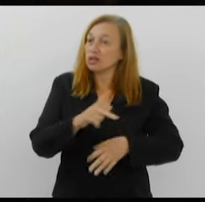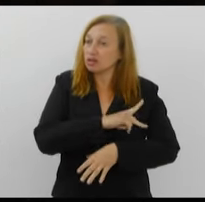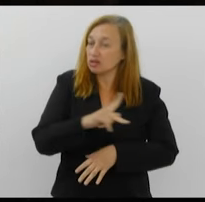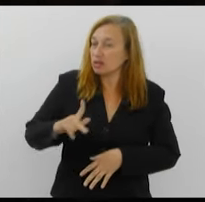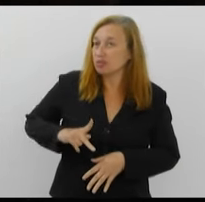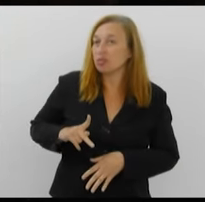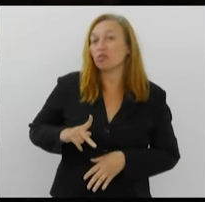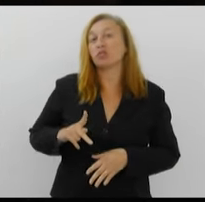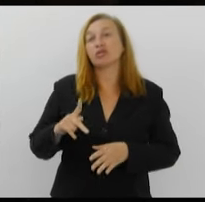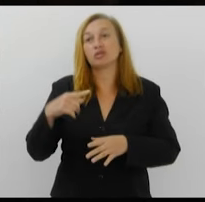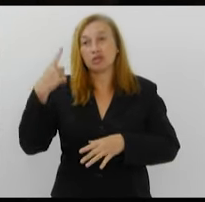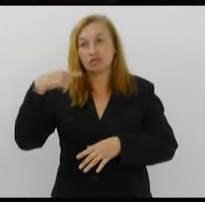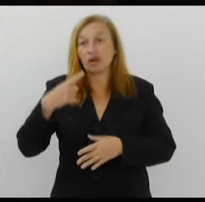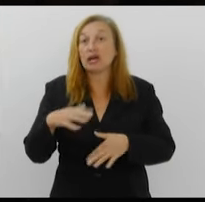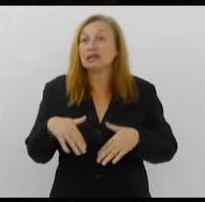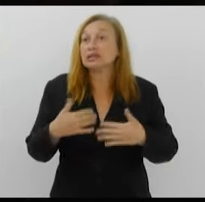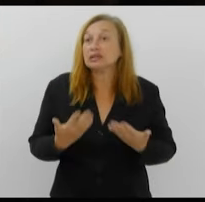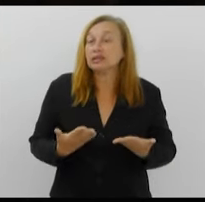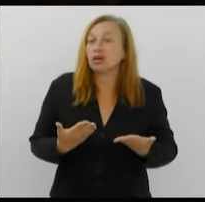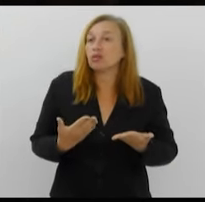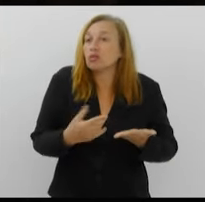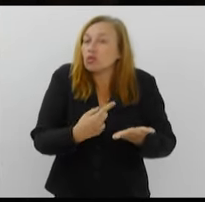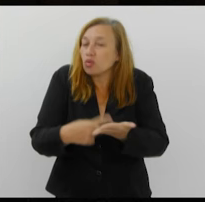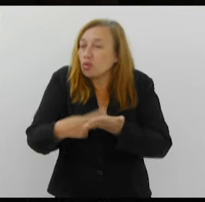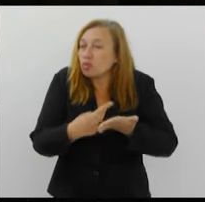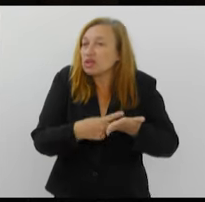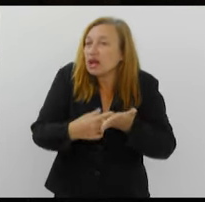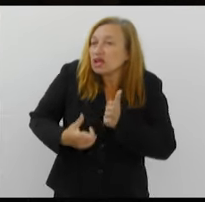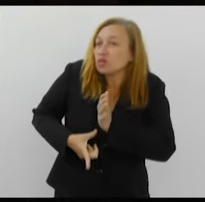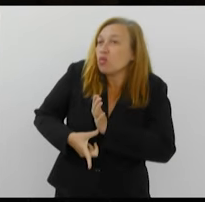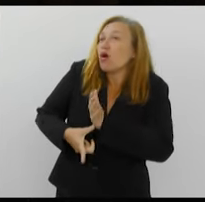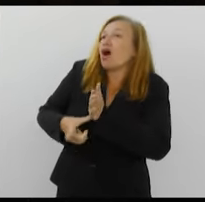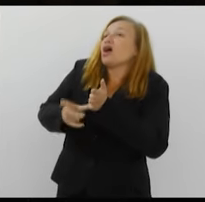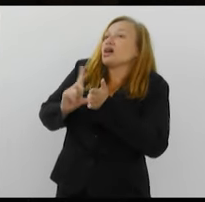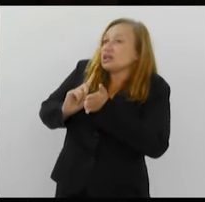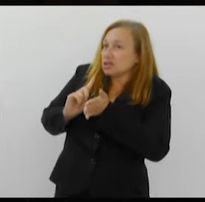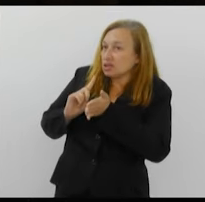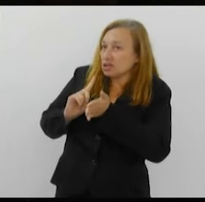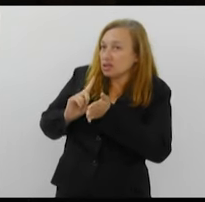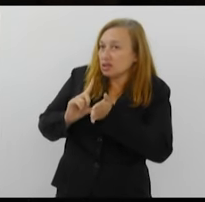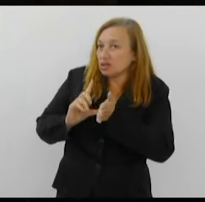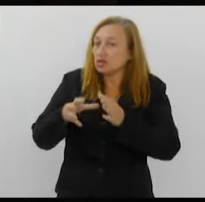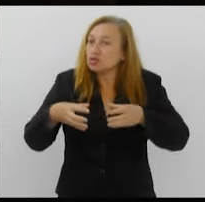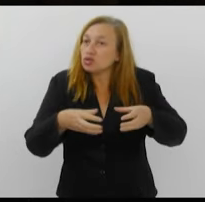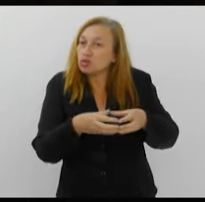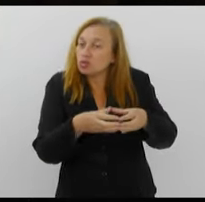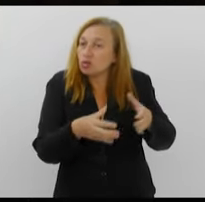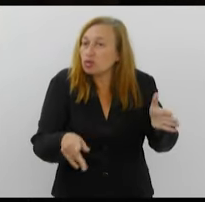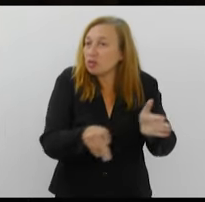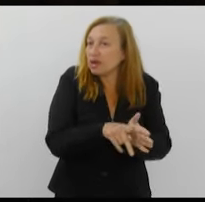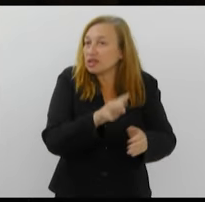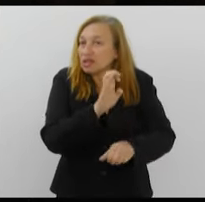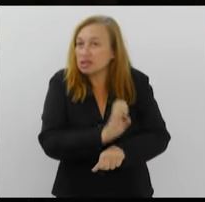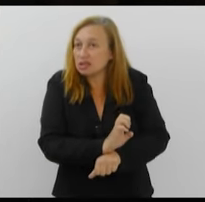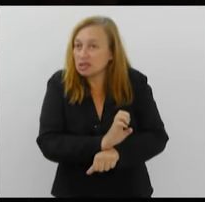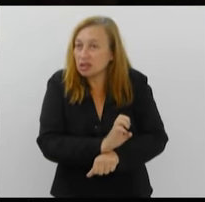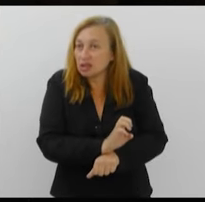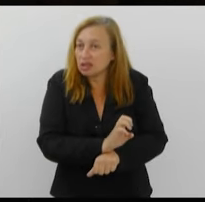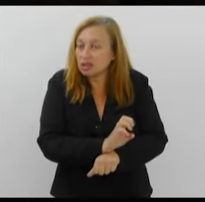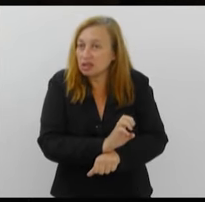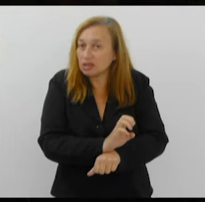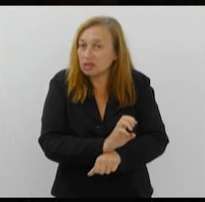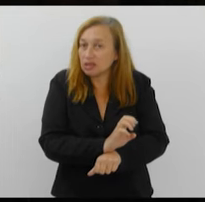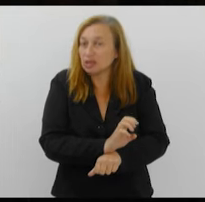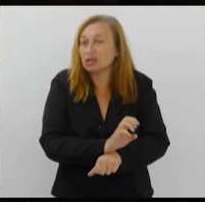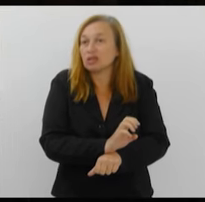partido. Ou seja, um conluio de um órgão do Estado indispensável à justiça com